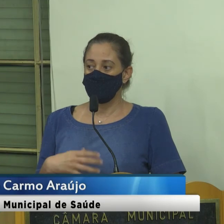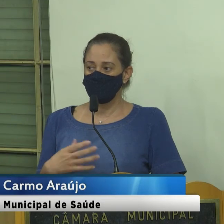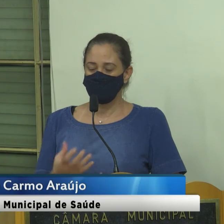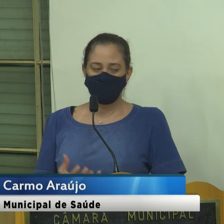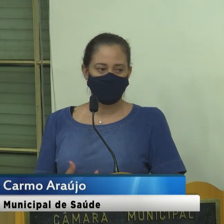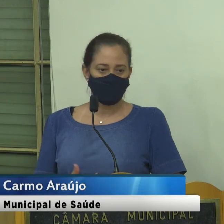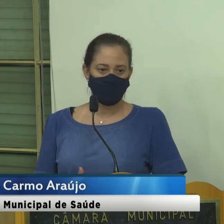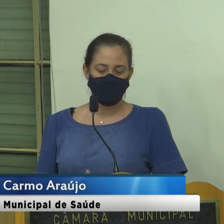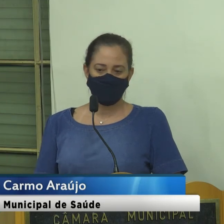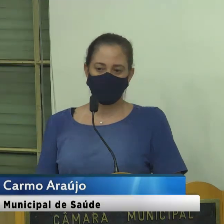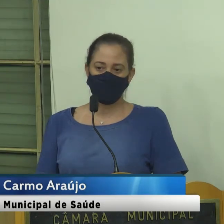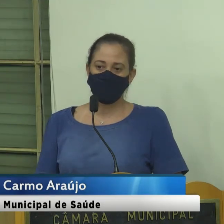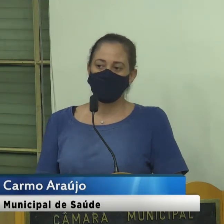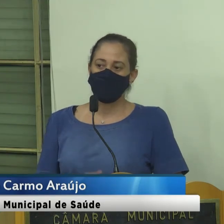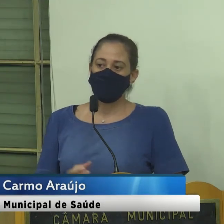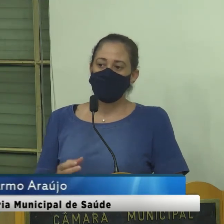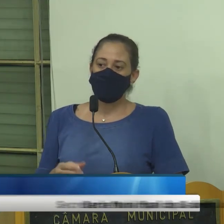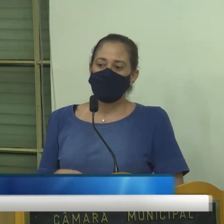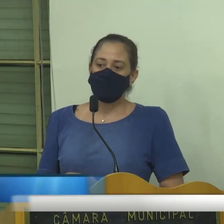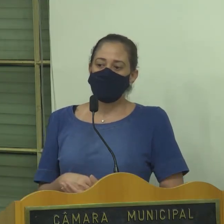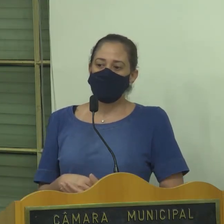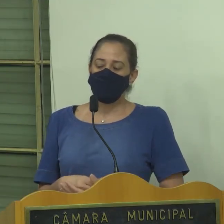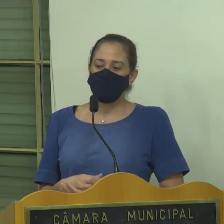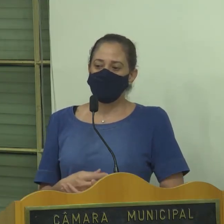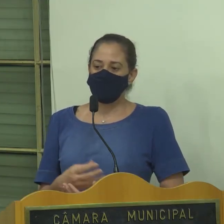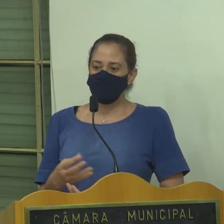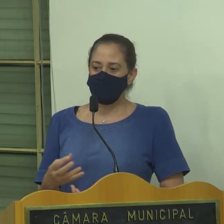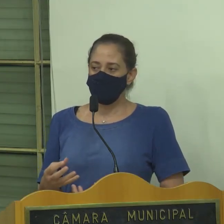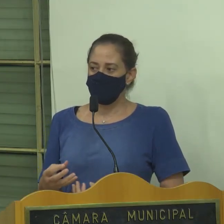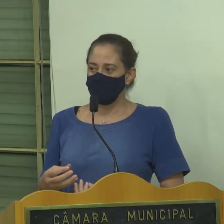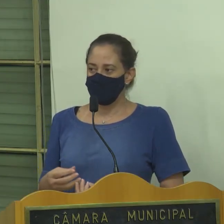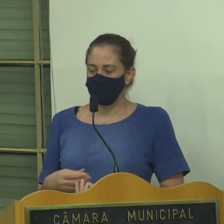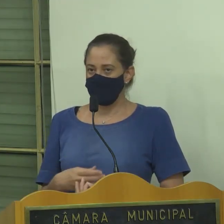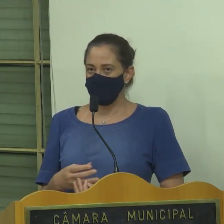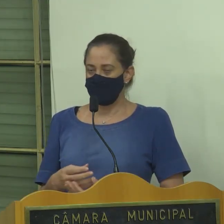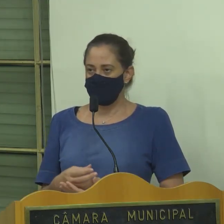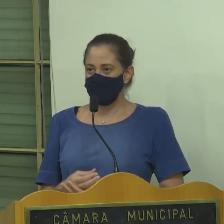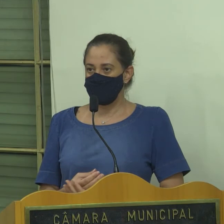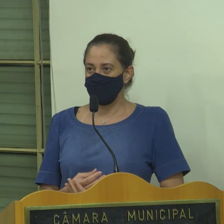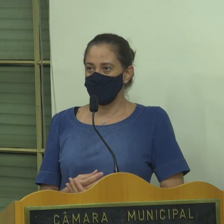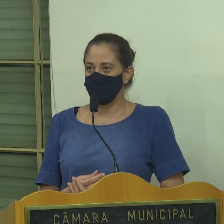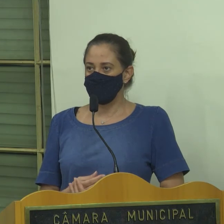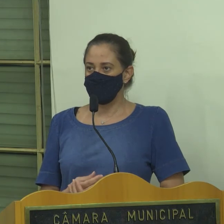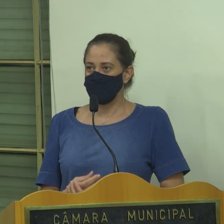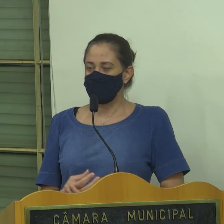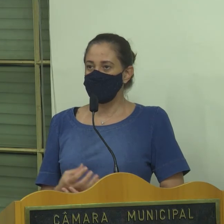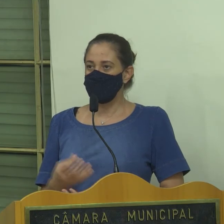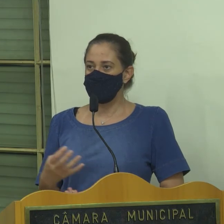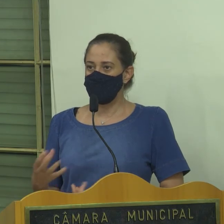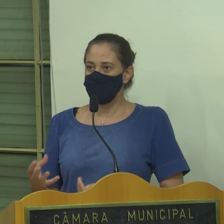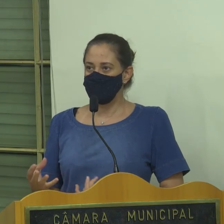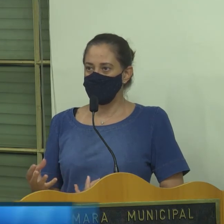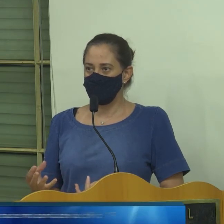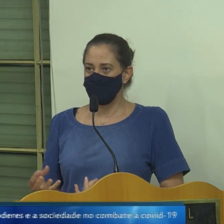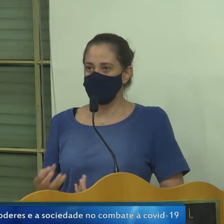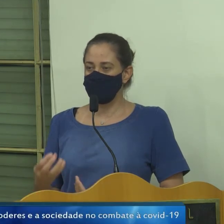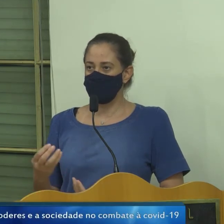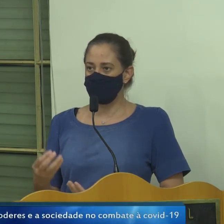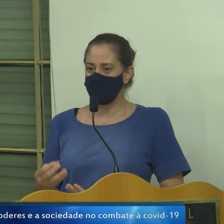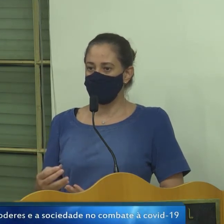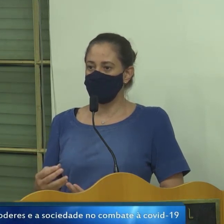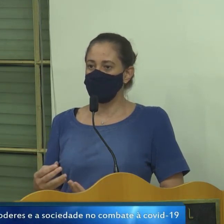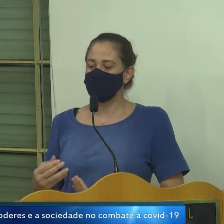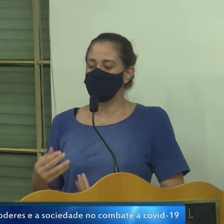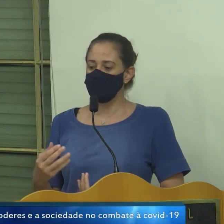o automonitoramento, que, a partir de geolocalização, pode sinalizar para as pessoas